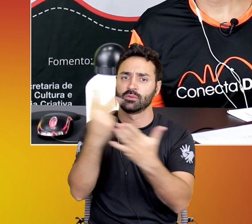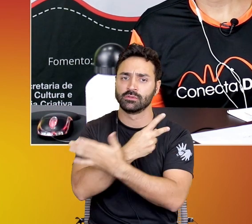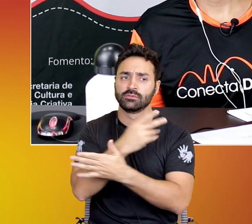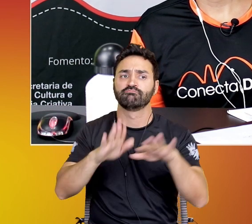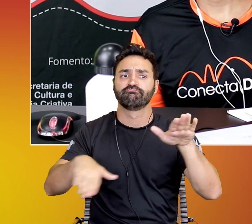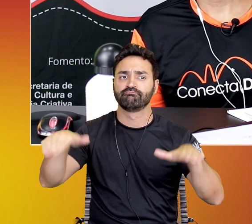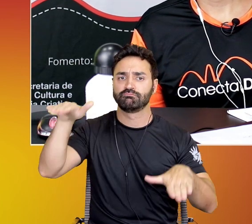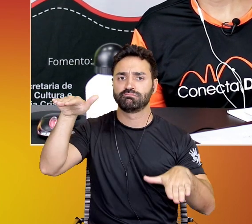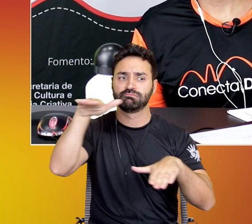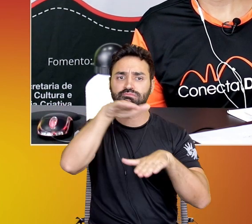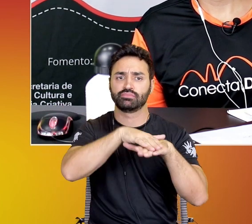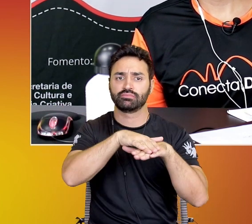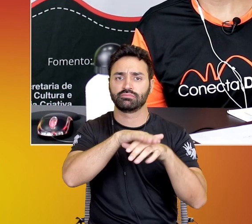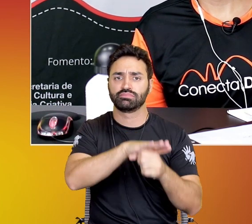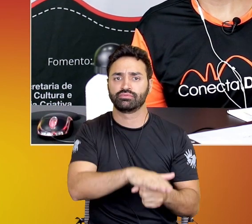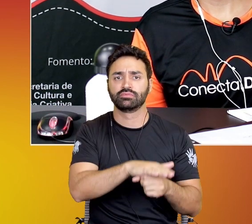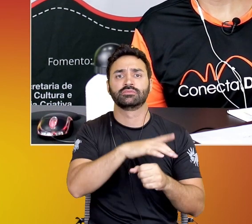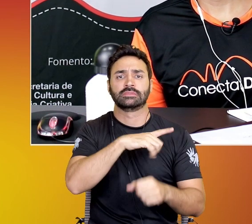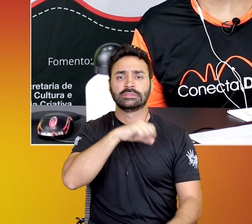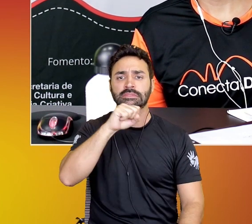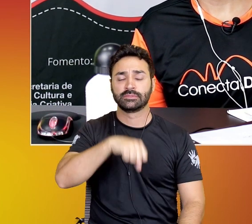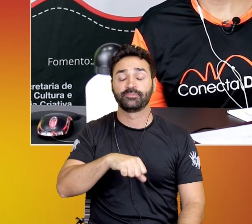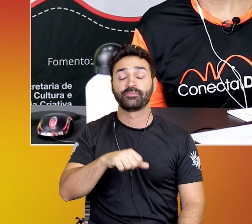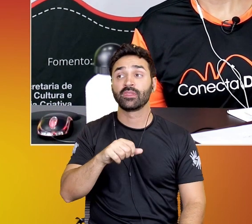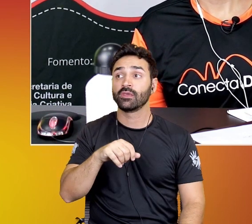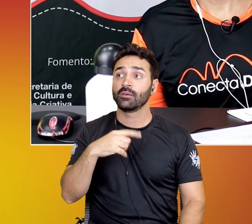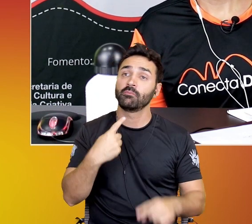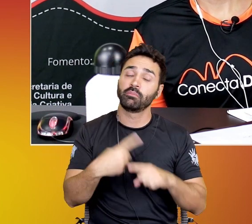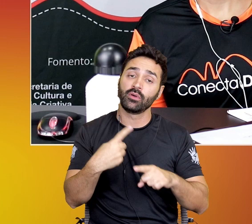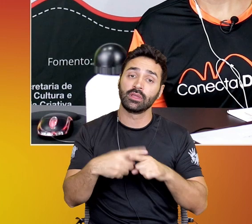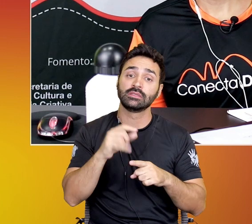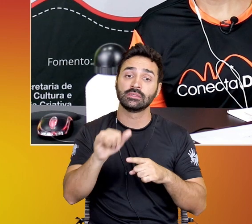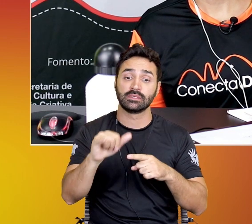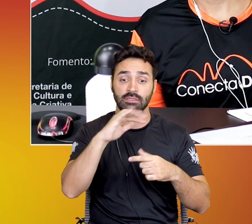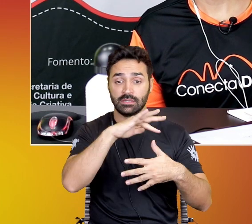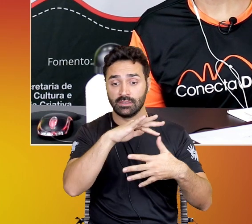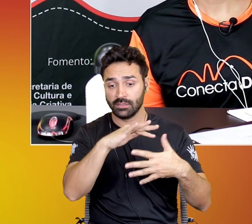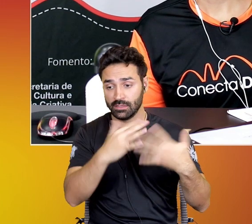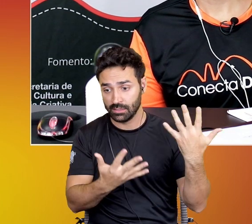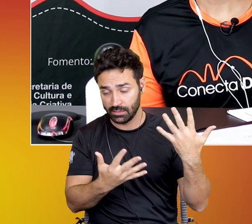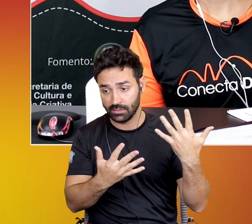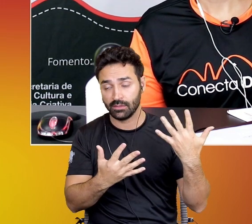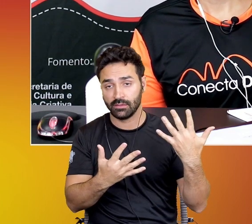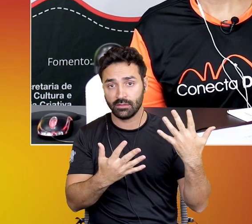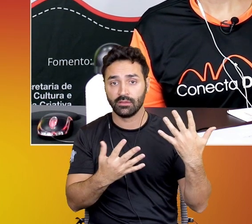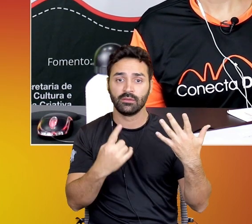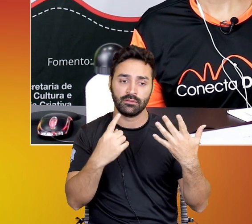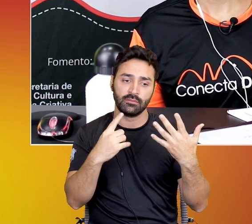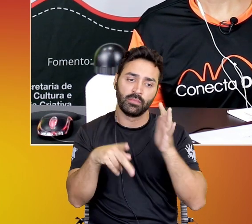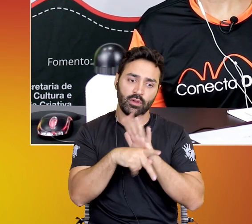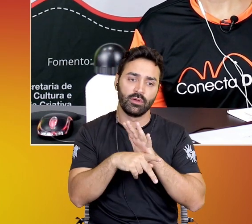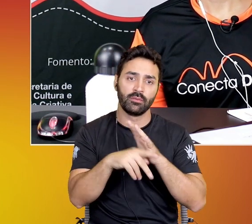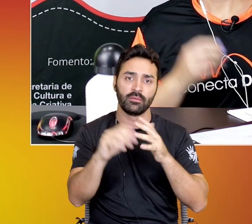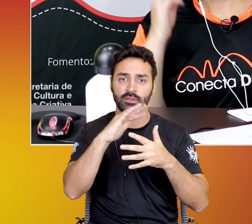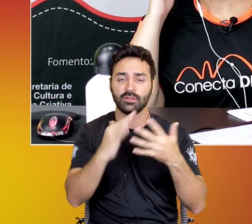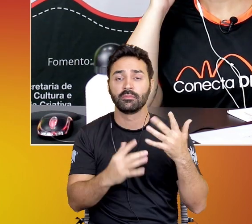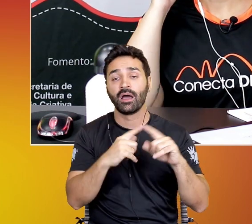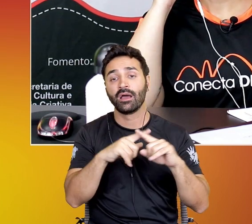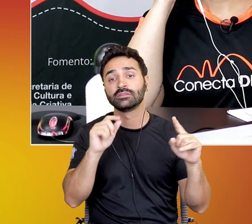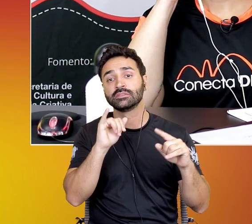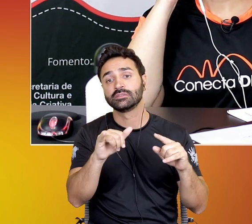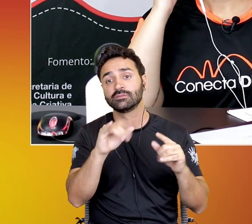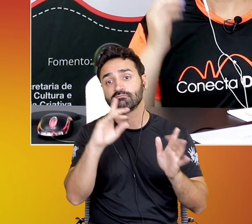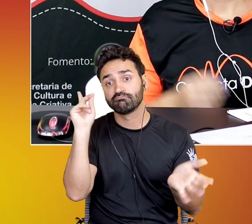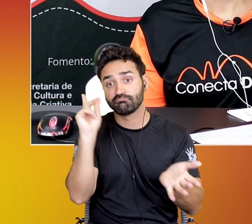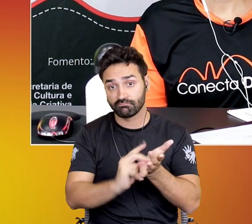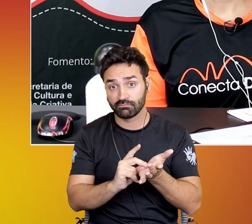Libras ela fosse para os brasileiros, né, já que é a língua brasileira de sinais, mas se ela fosse realmente